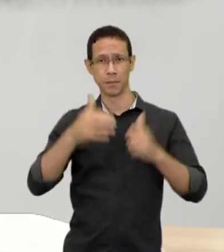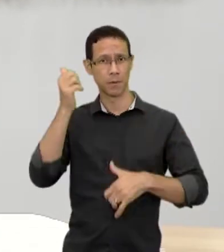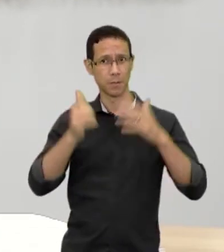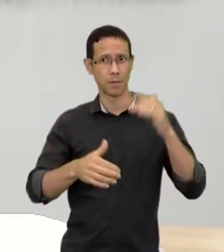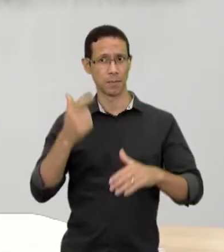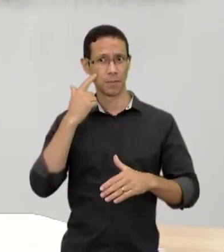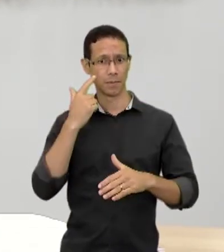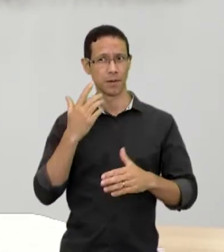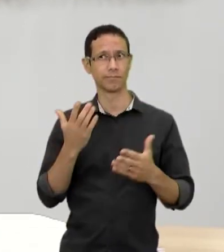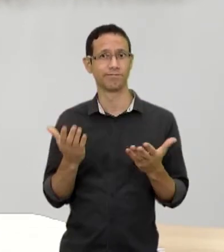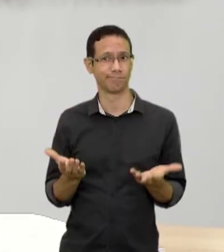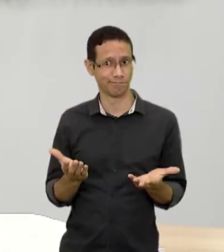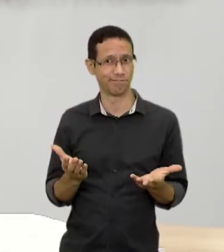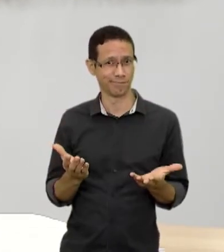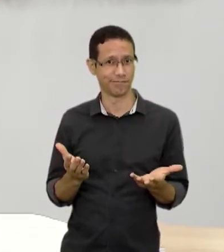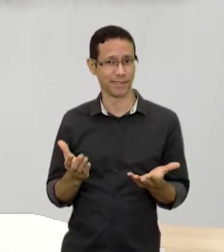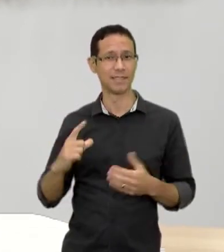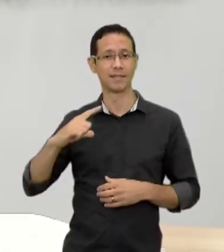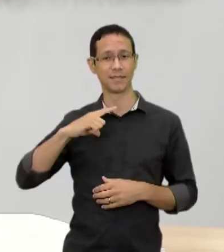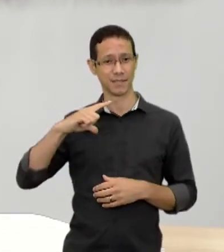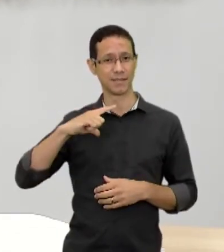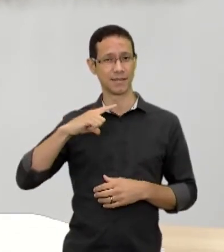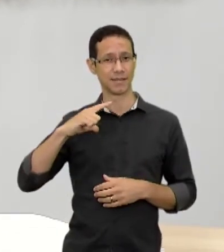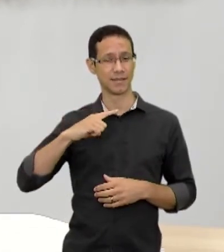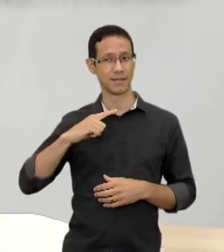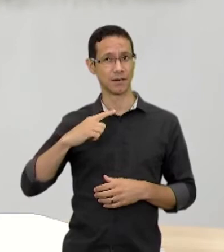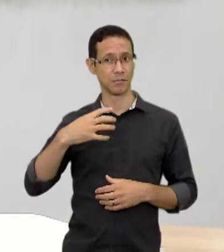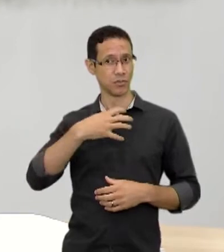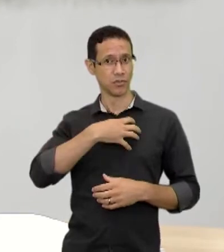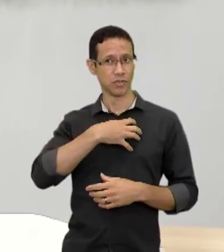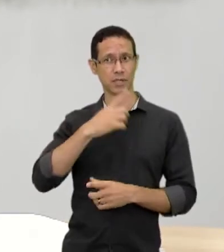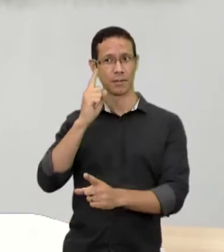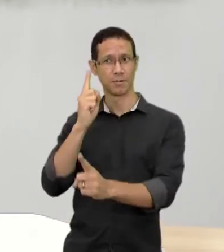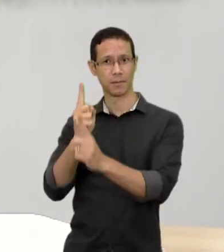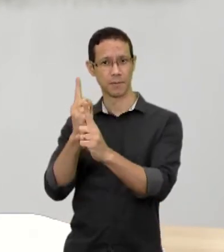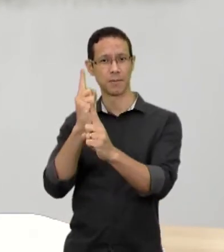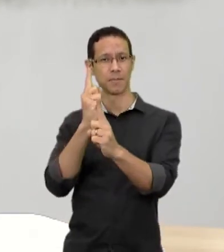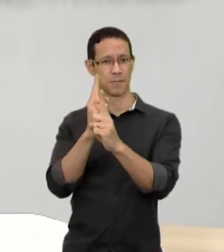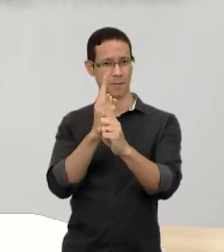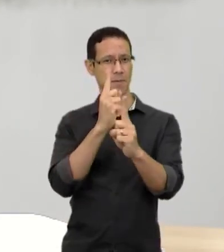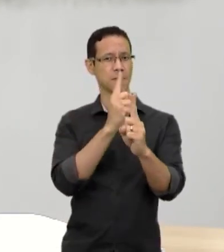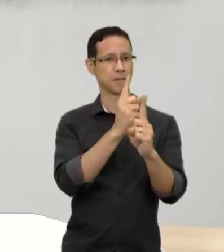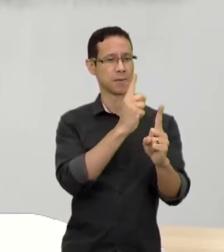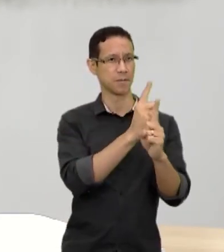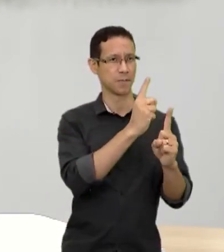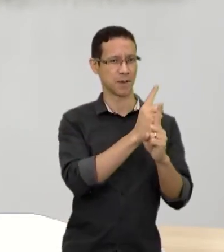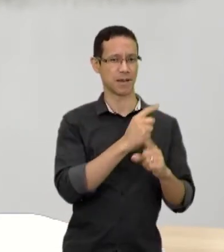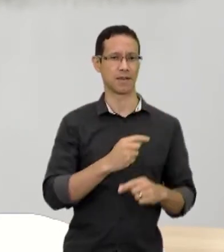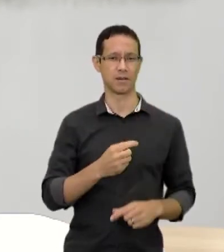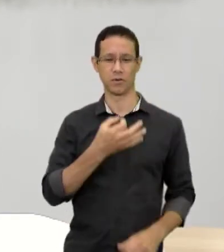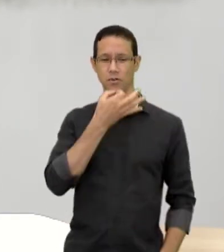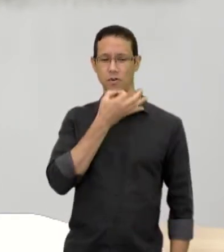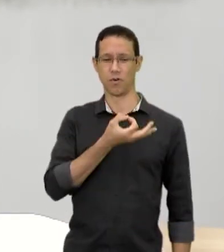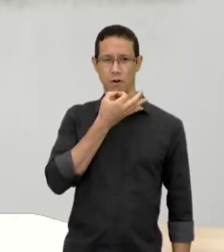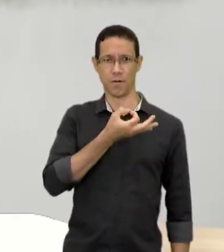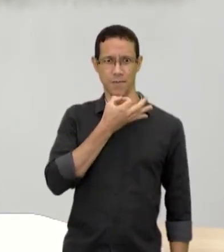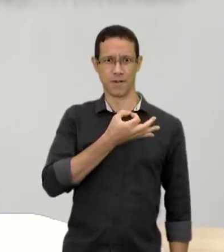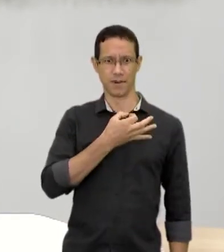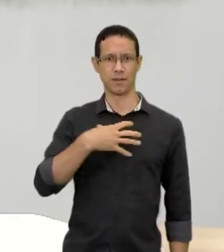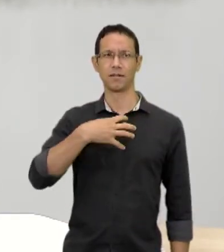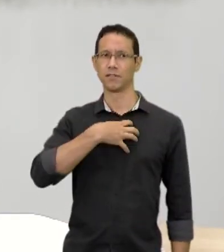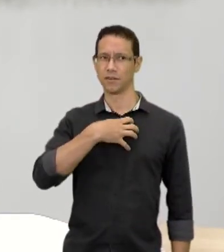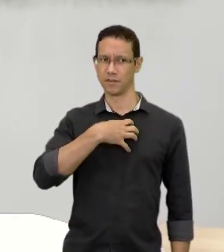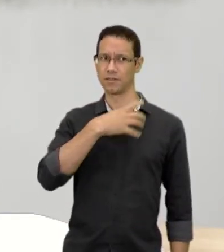Né? Então, nós enxergamos as marcas, né? Toda a posição ideológica